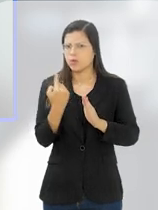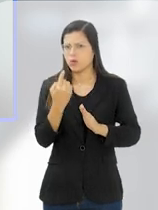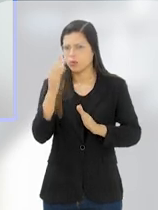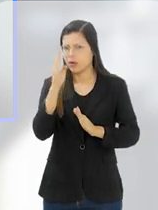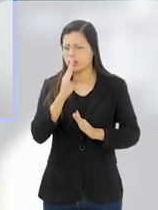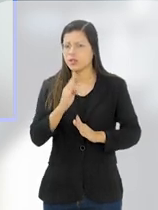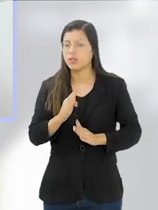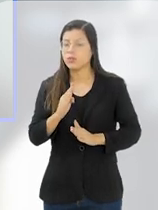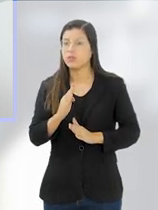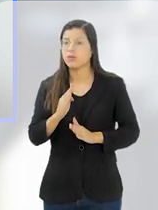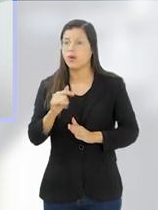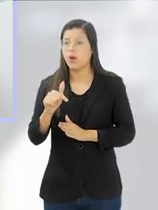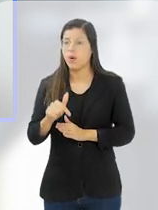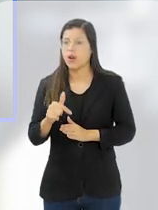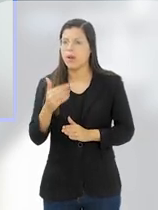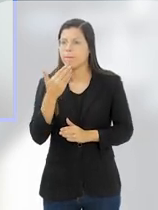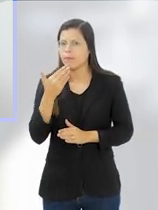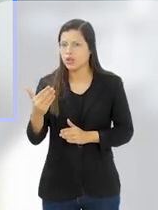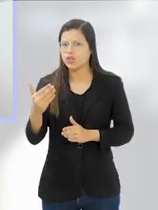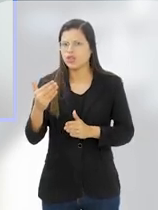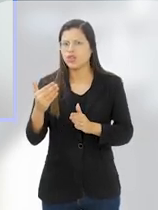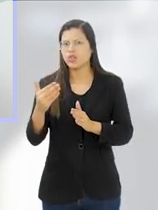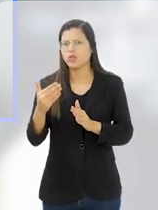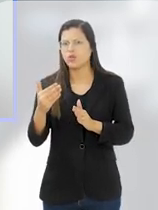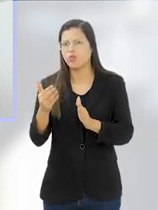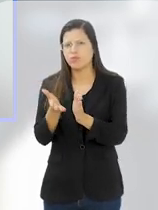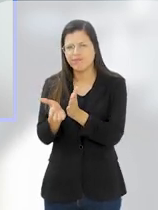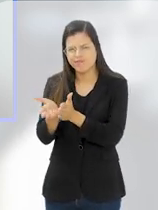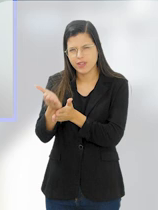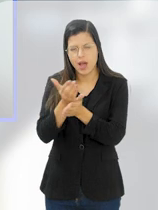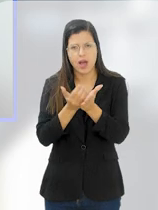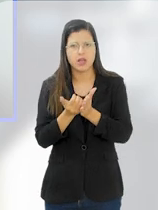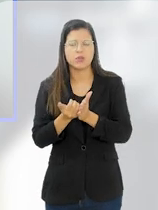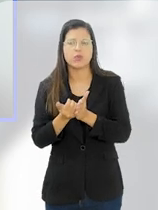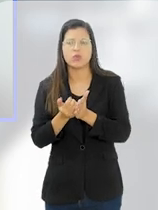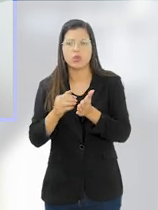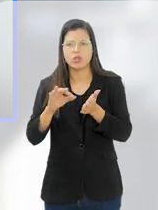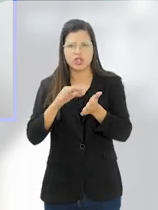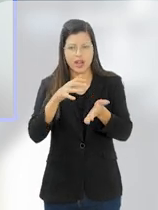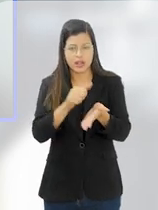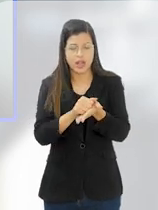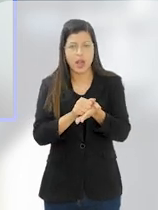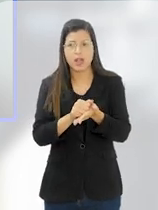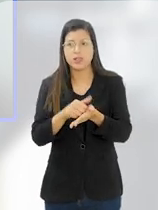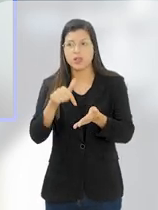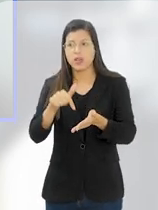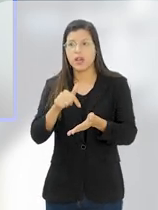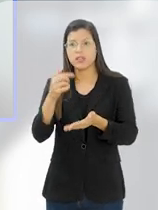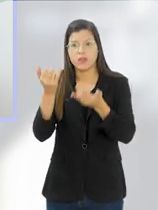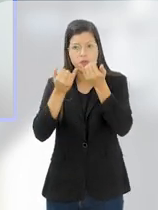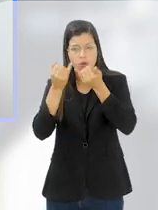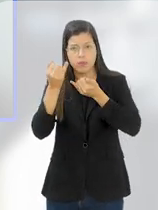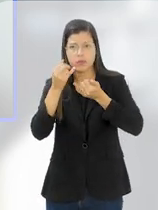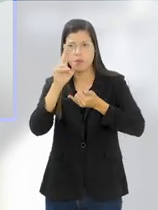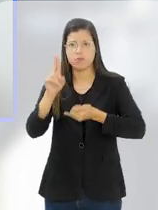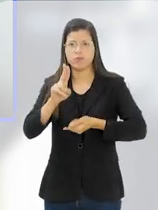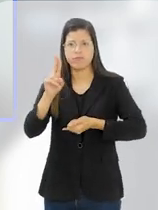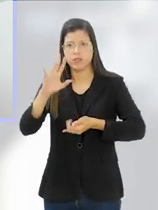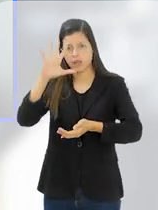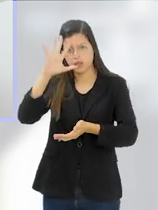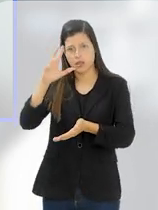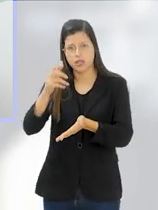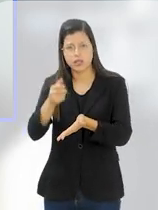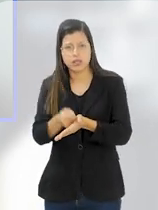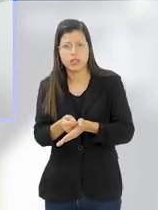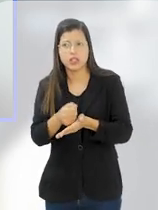dados cadastrais desses perfis, né? E já sinalizou que essas informações vão ser usadas para decidir se